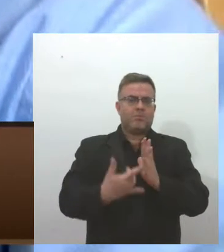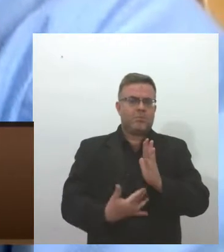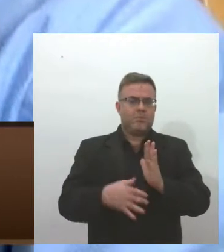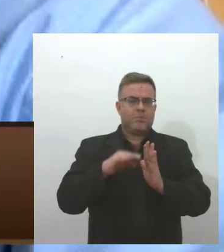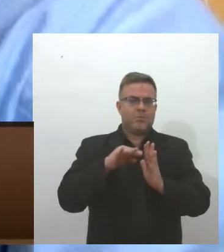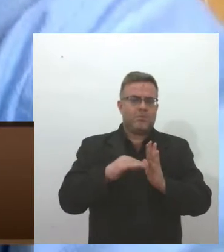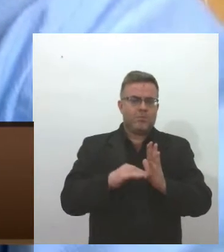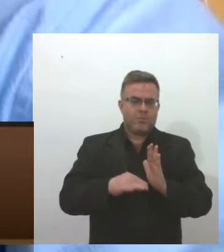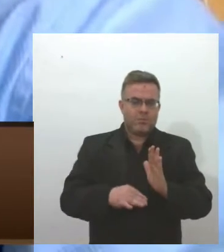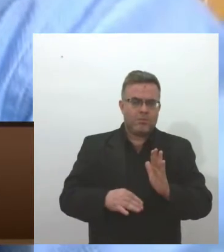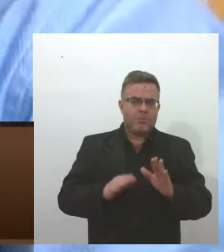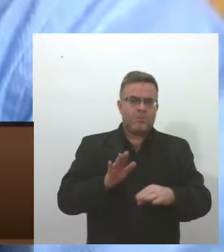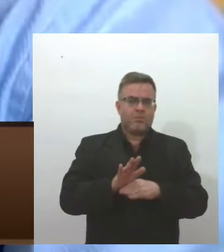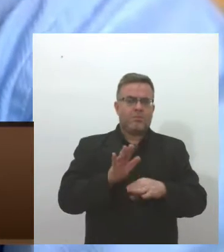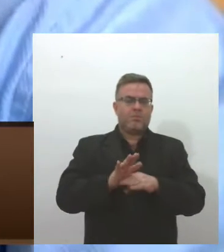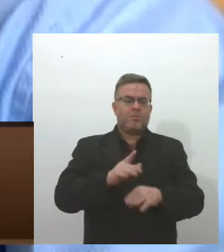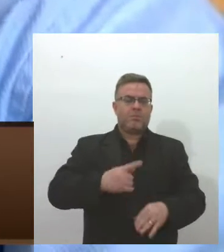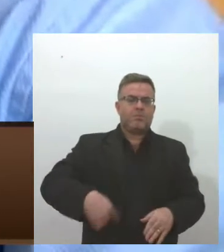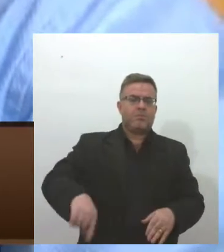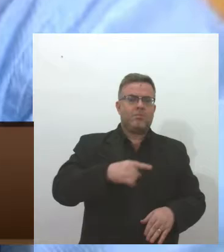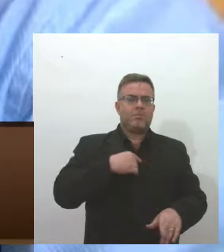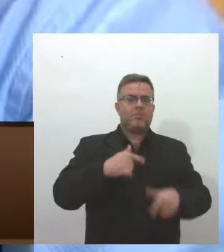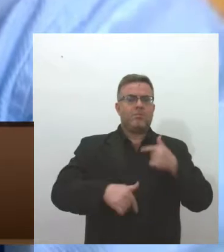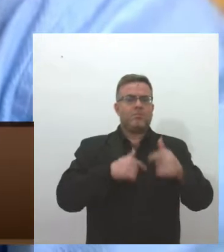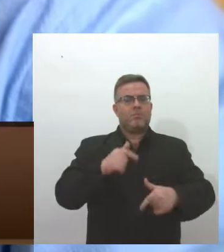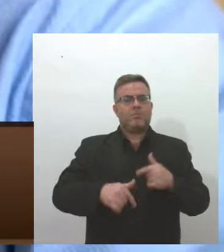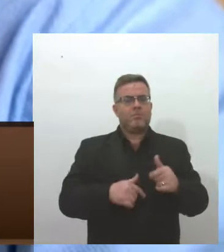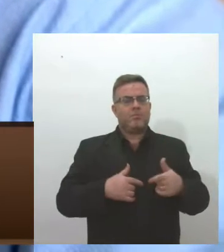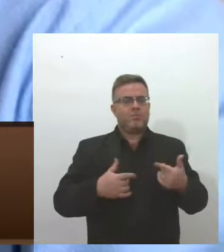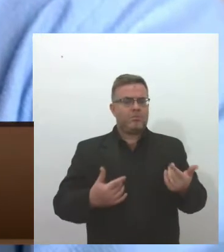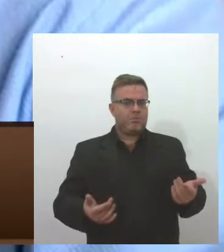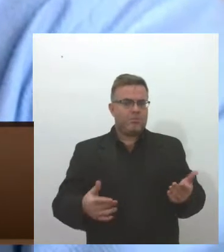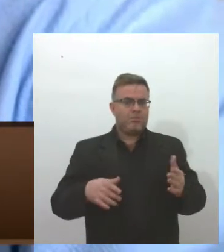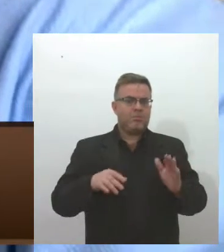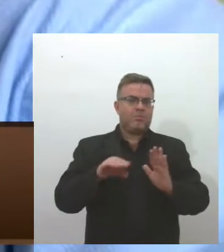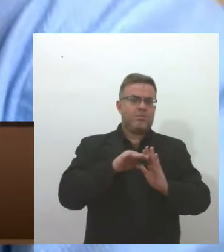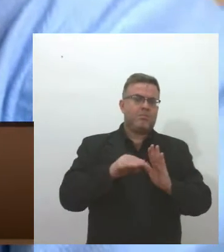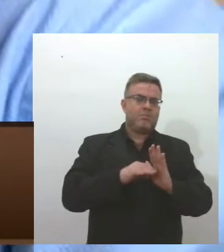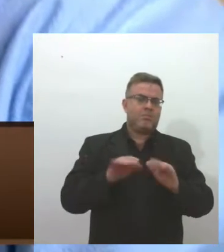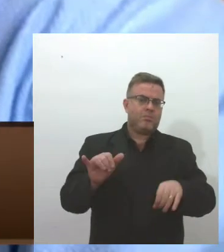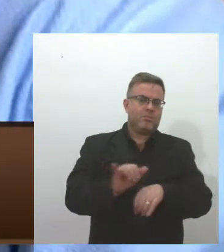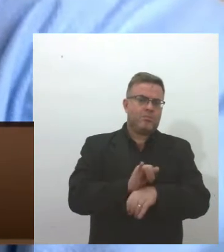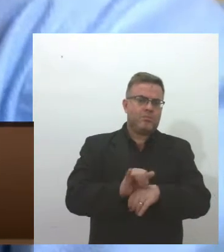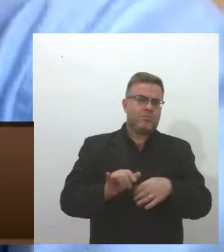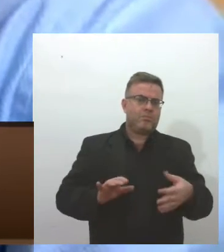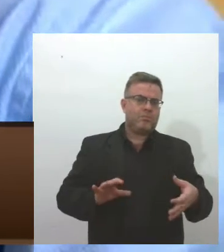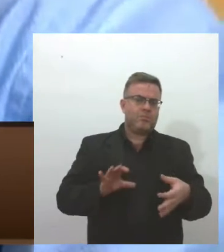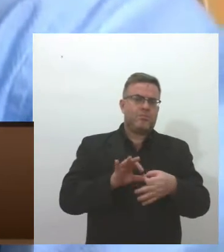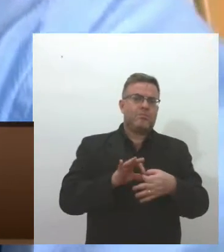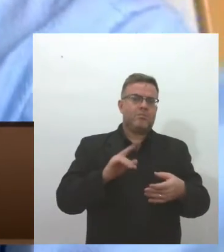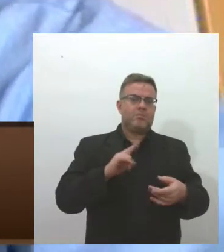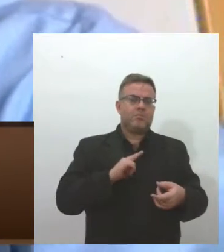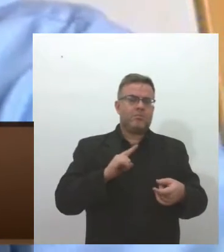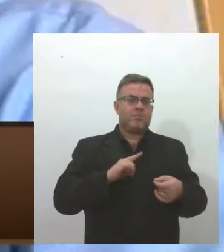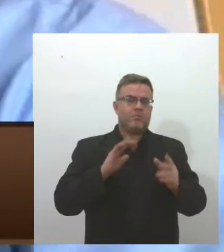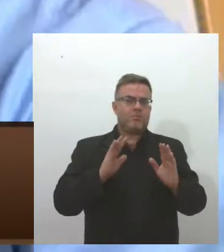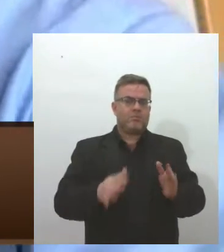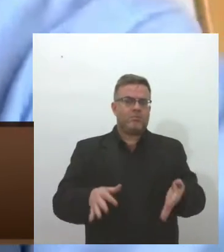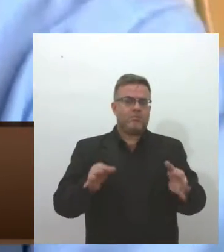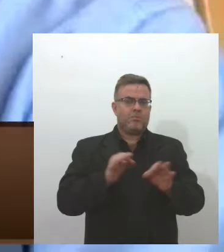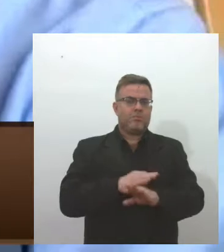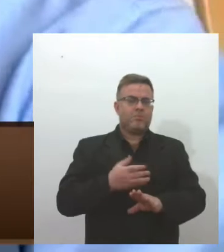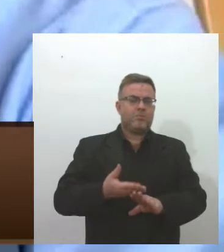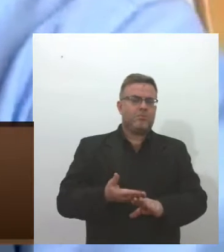nos ajuda no nosso trabalho. Em relação ao planejamento estratégico, nós temos um planejamento estratégico que foi formulado lá